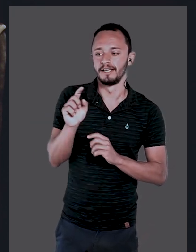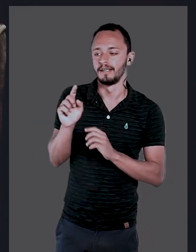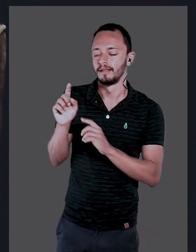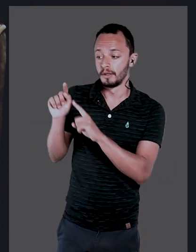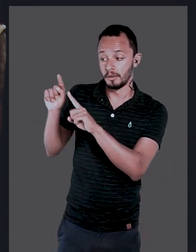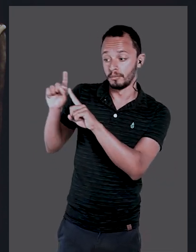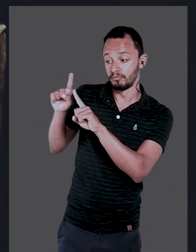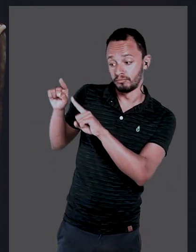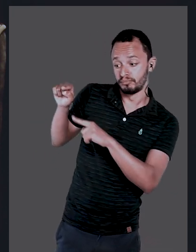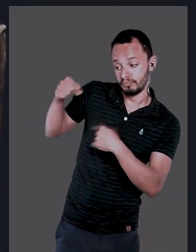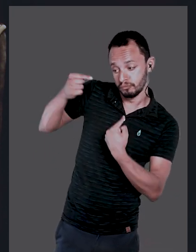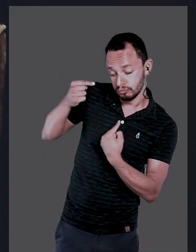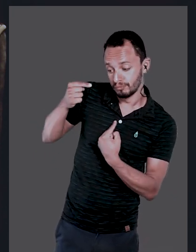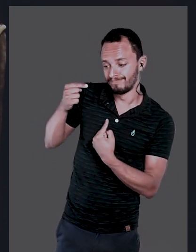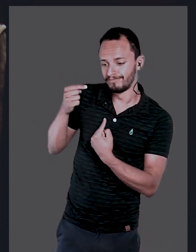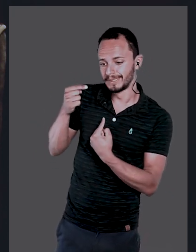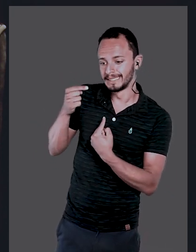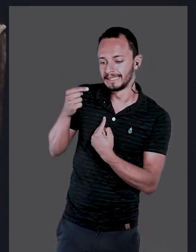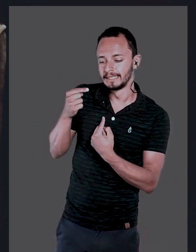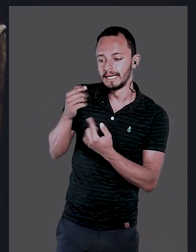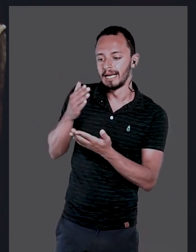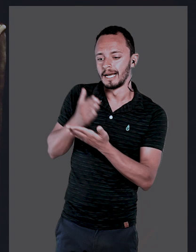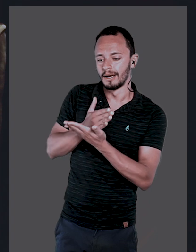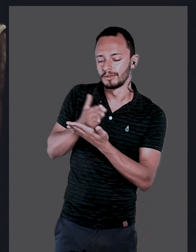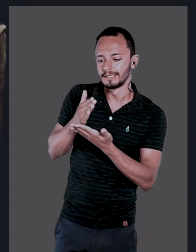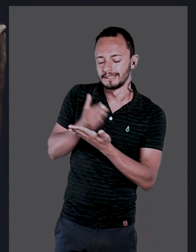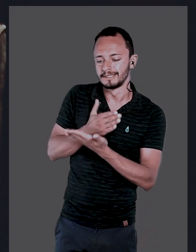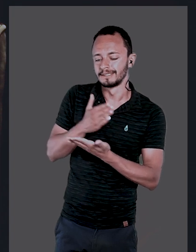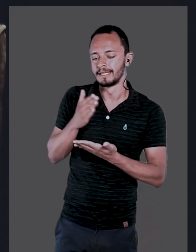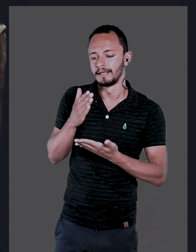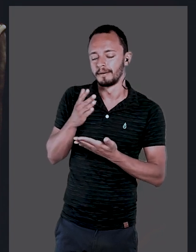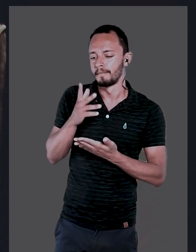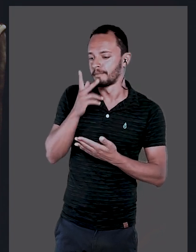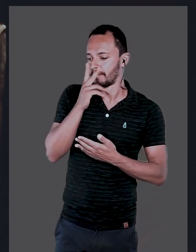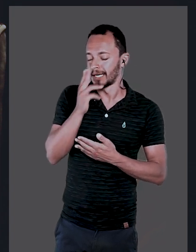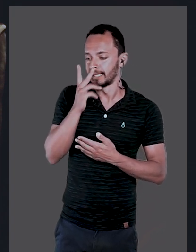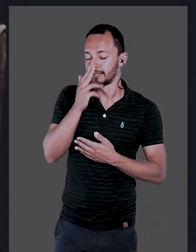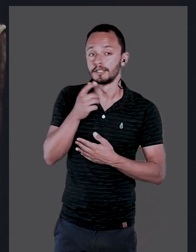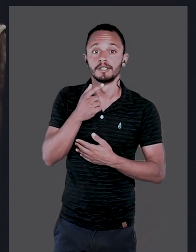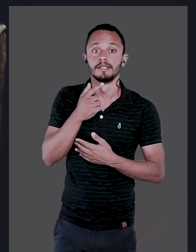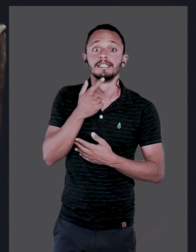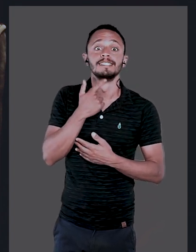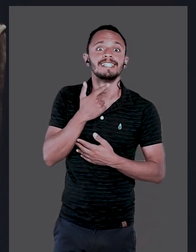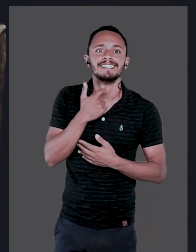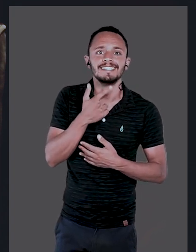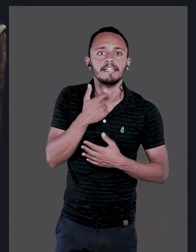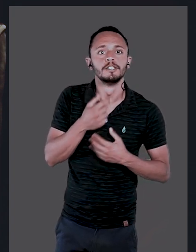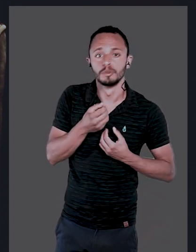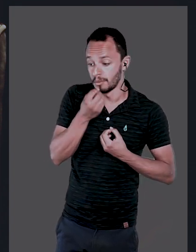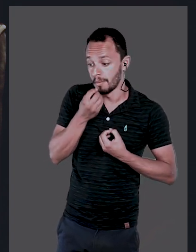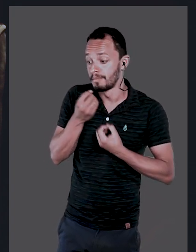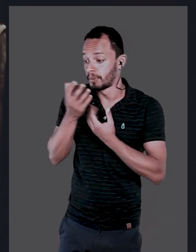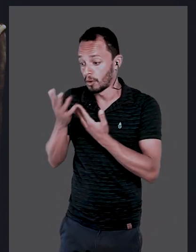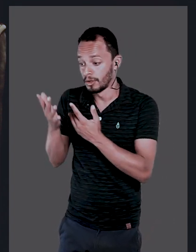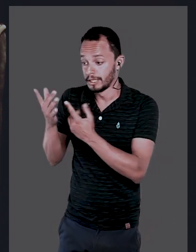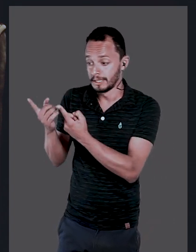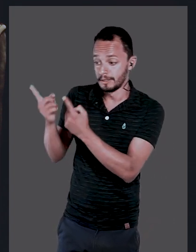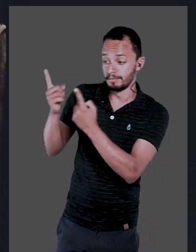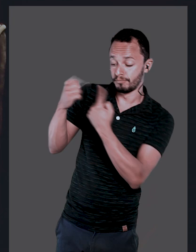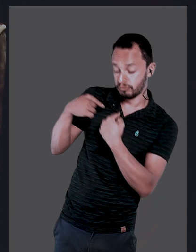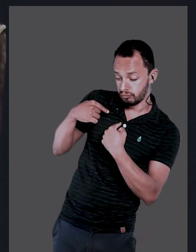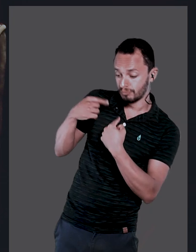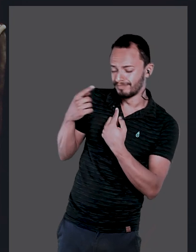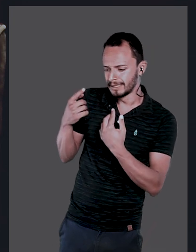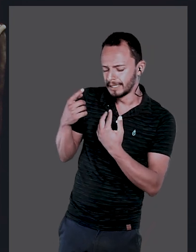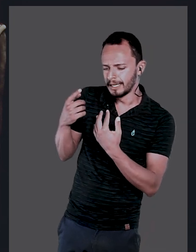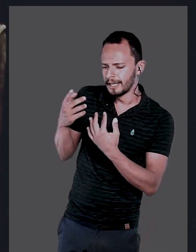evidência de que a melhor das boas vontades nunca chegaria para algumas pessoas, eu